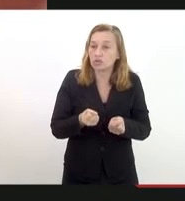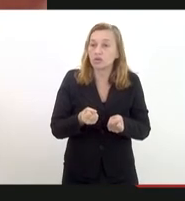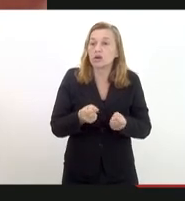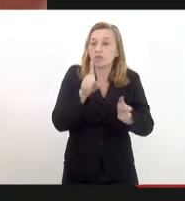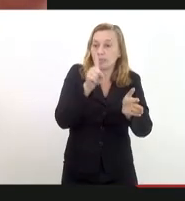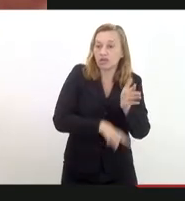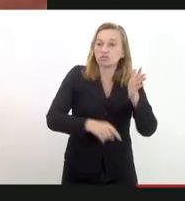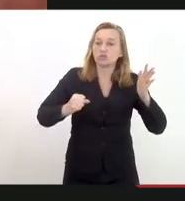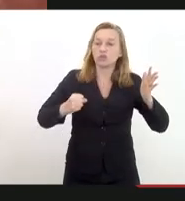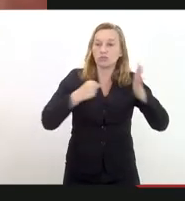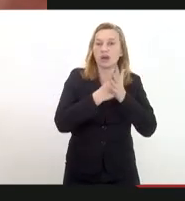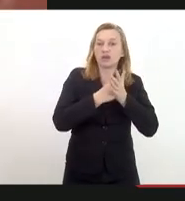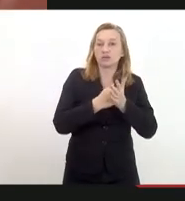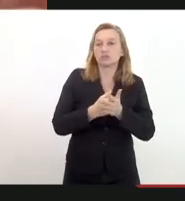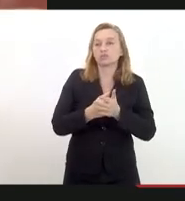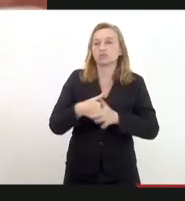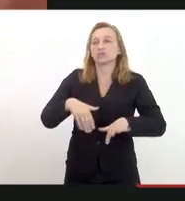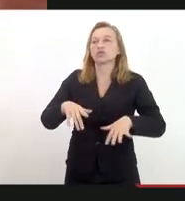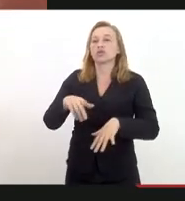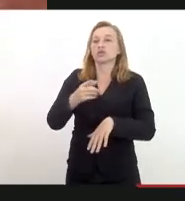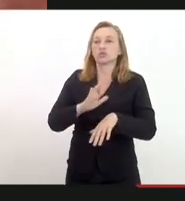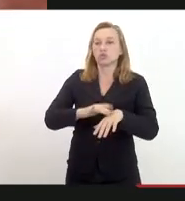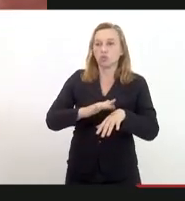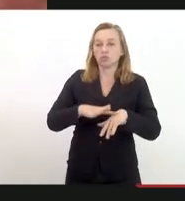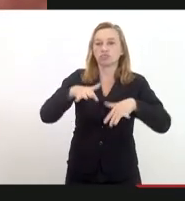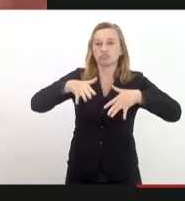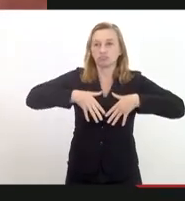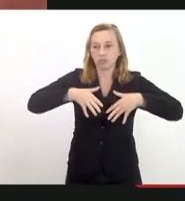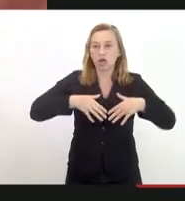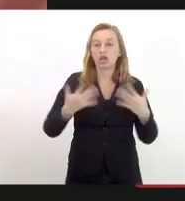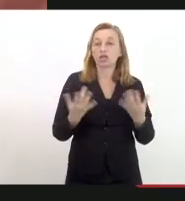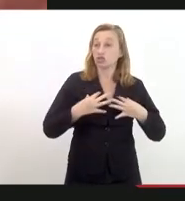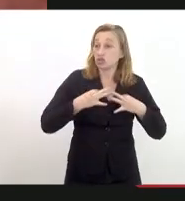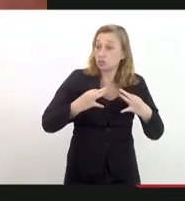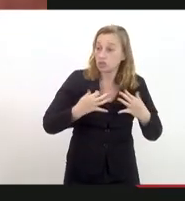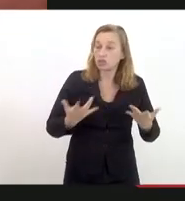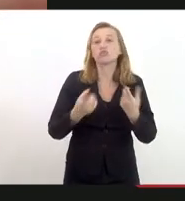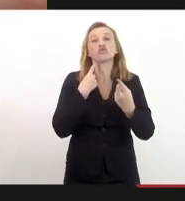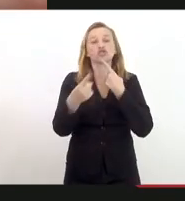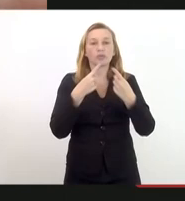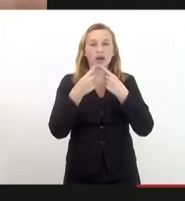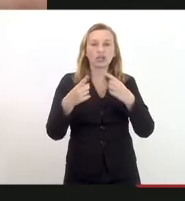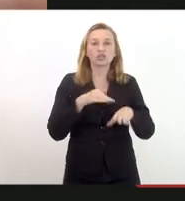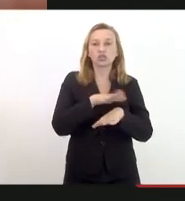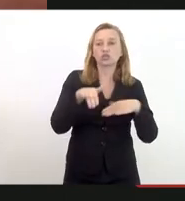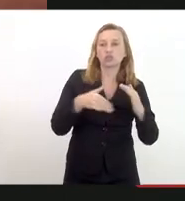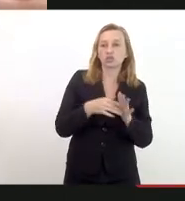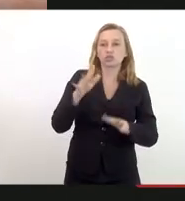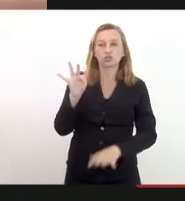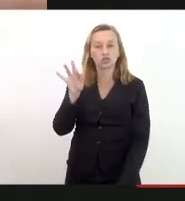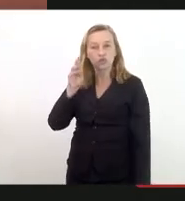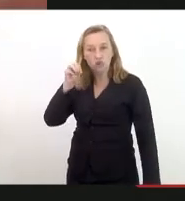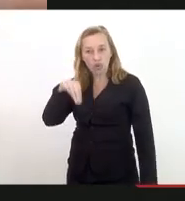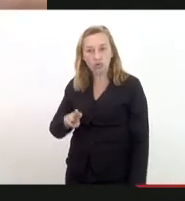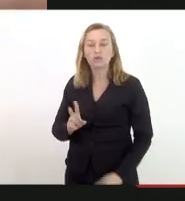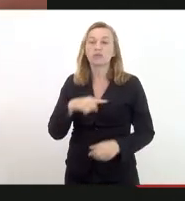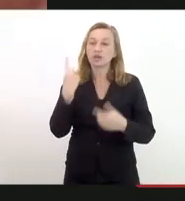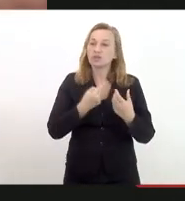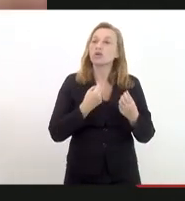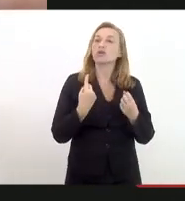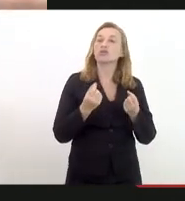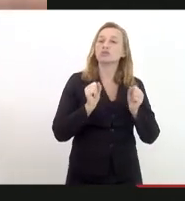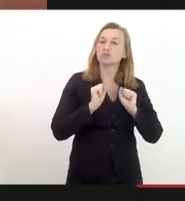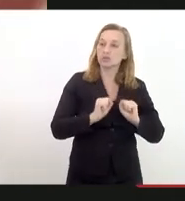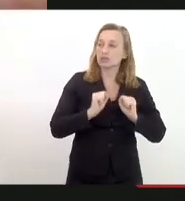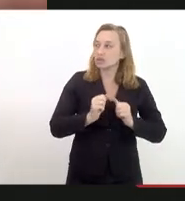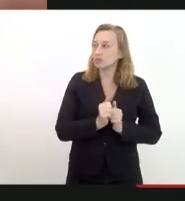tuberculose aqui no Estado do Rio de Janeiro. A gente se coloca à disposição para participação e debate em todos os fóruns para que a gente efetivamente possa